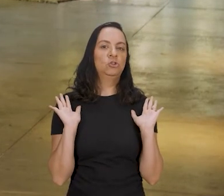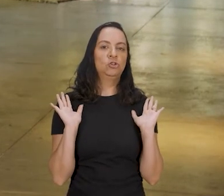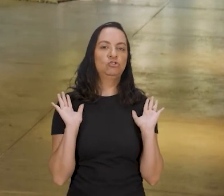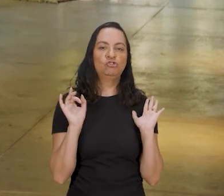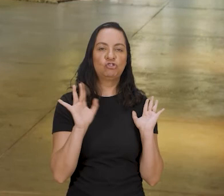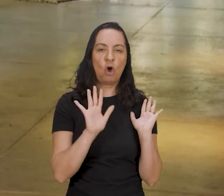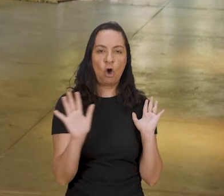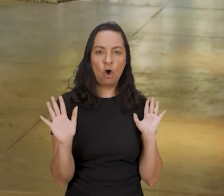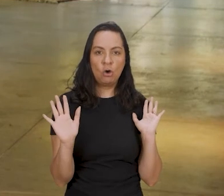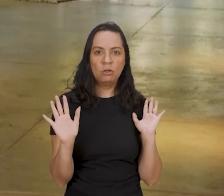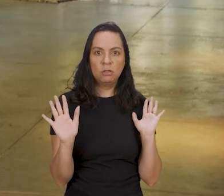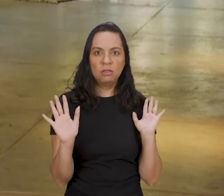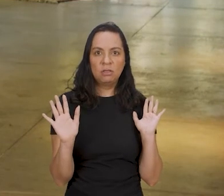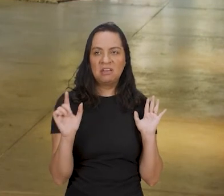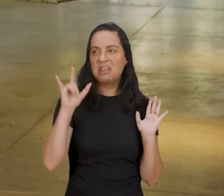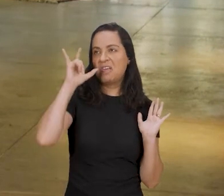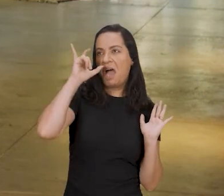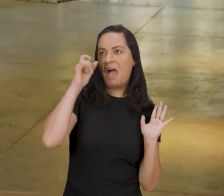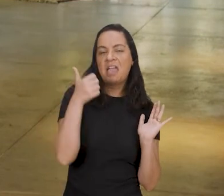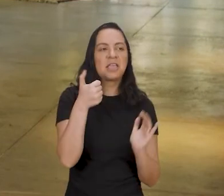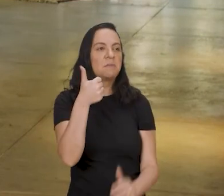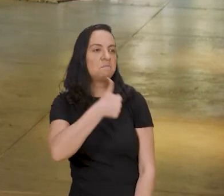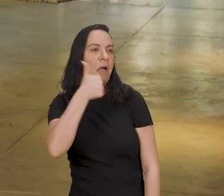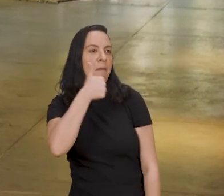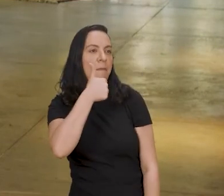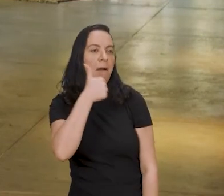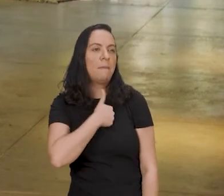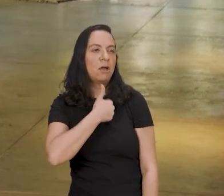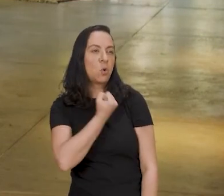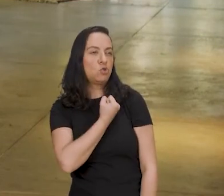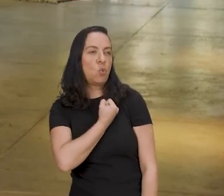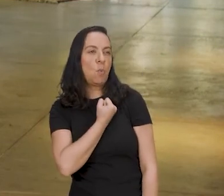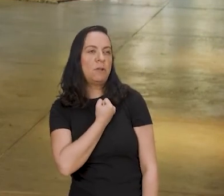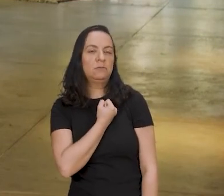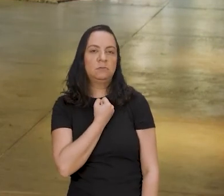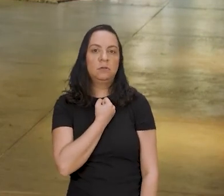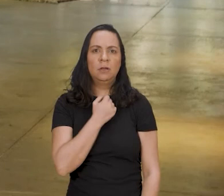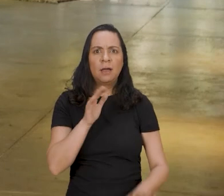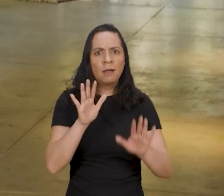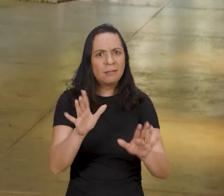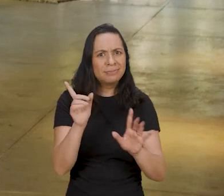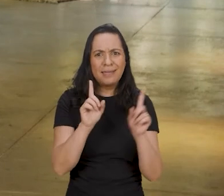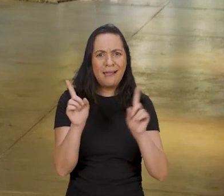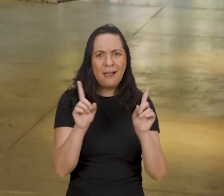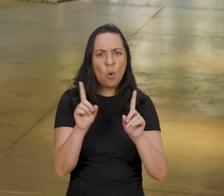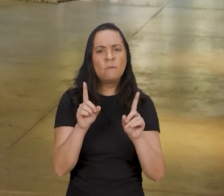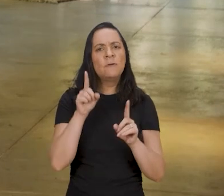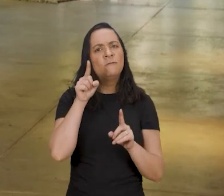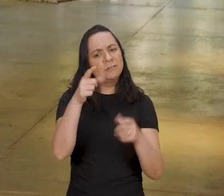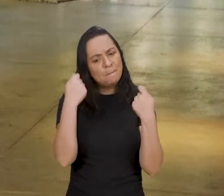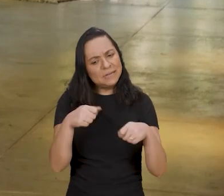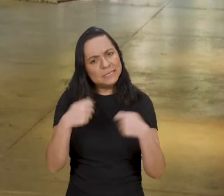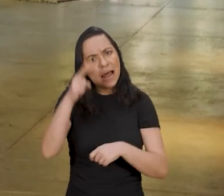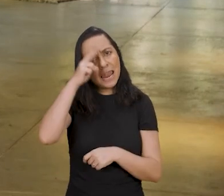Instagram aumentar, números de like. Não, nós estamos aqui por um propósito muito mais urgente, muito mais eterno e